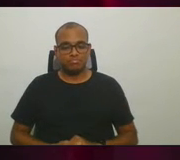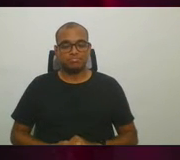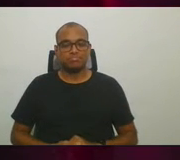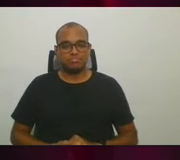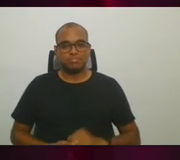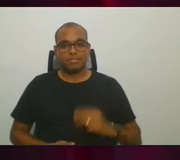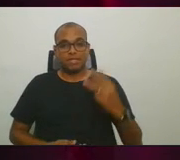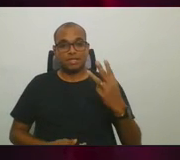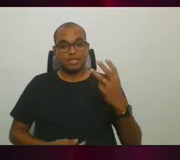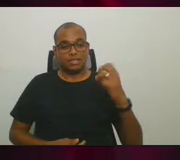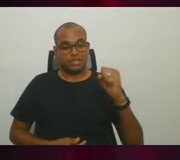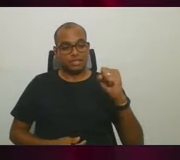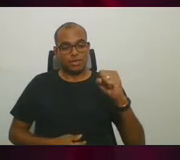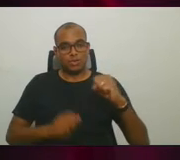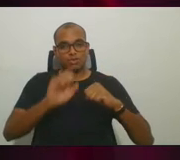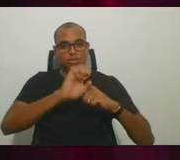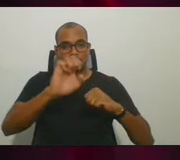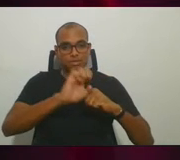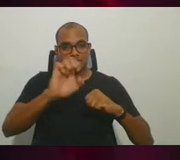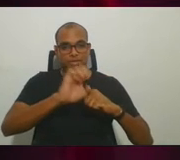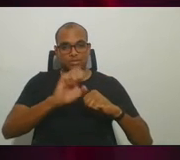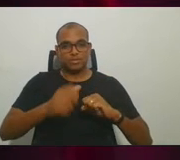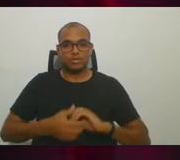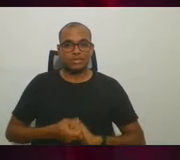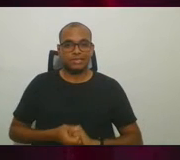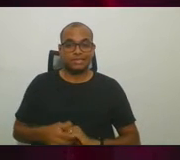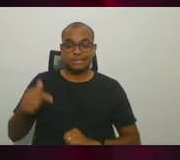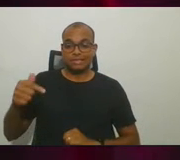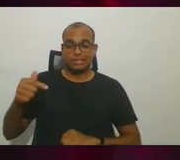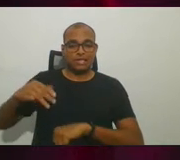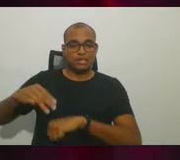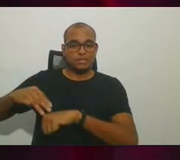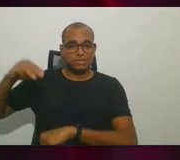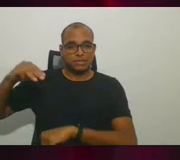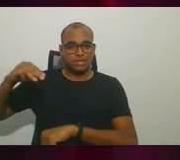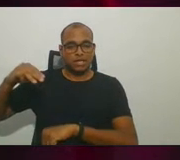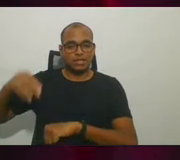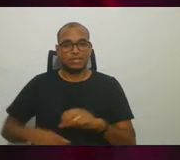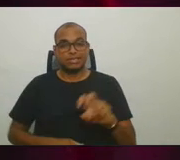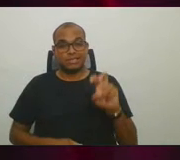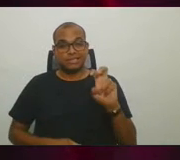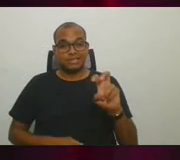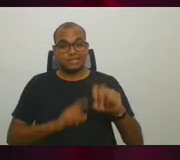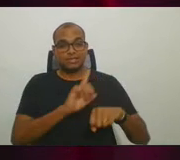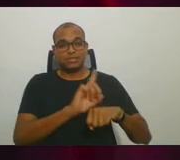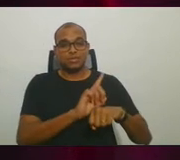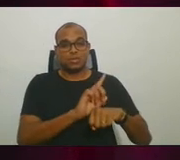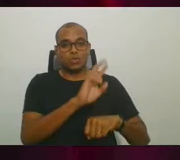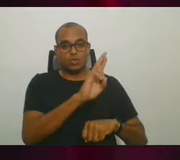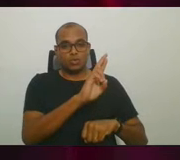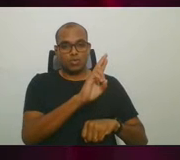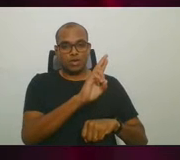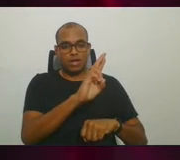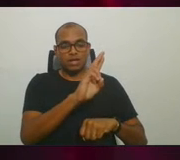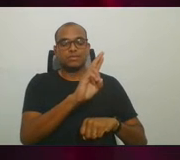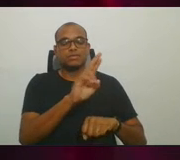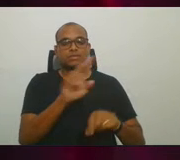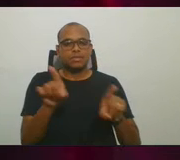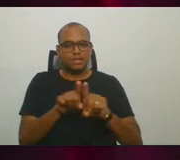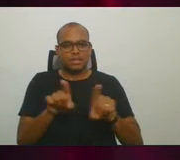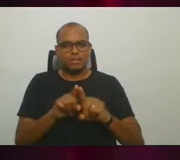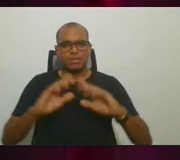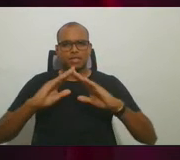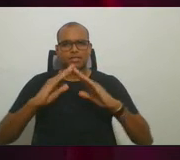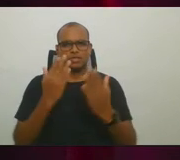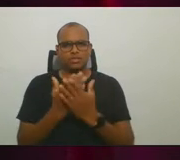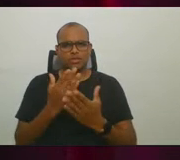38 especializações, 7 mestrados e 5 doutorados, além do Colégio